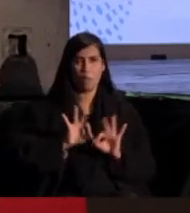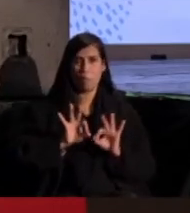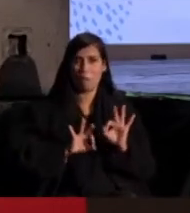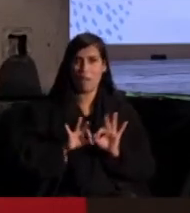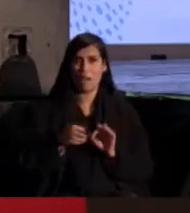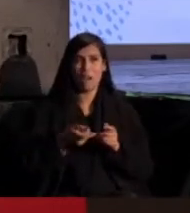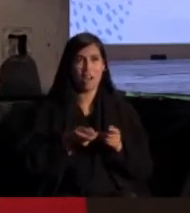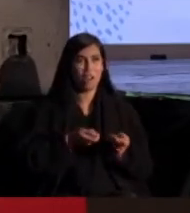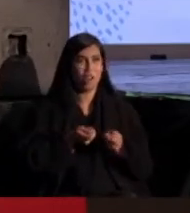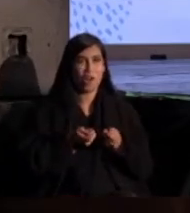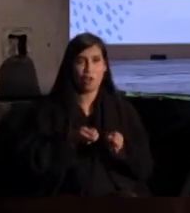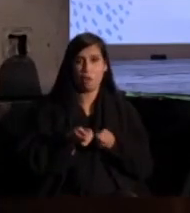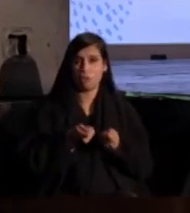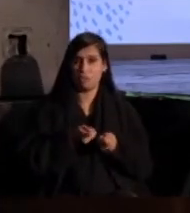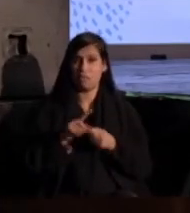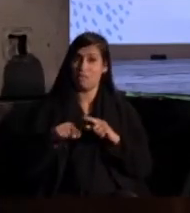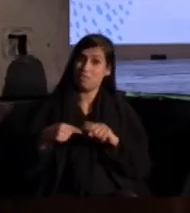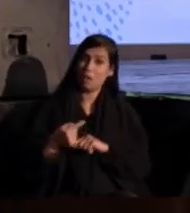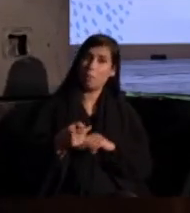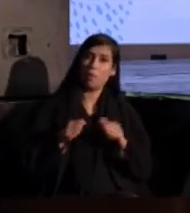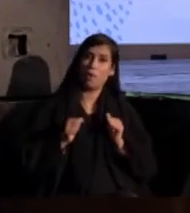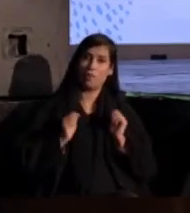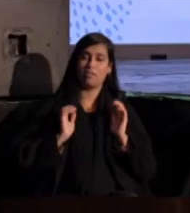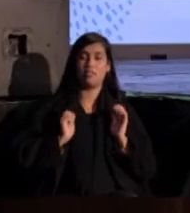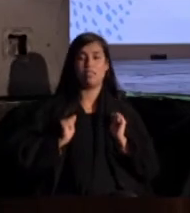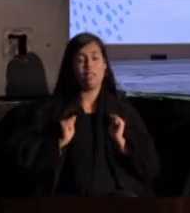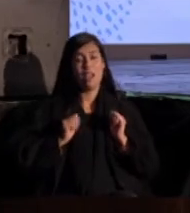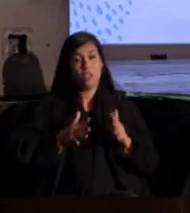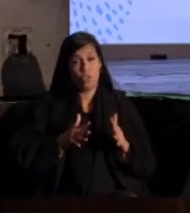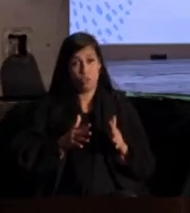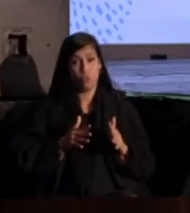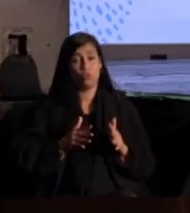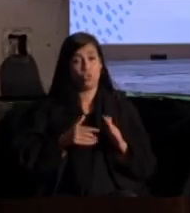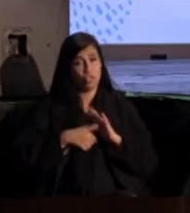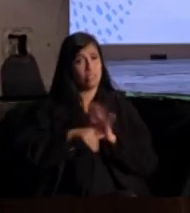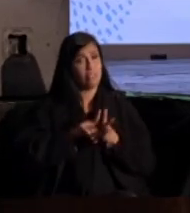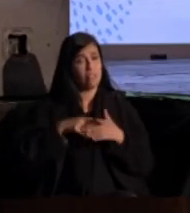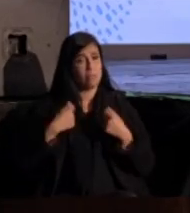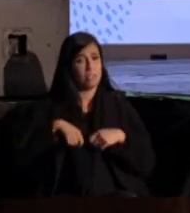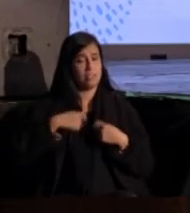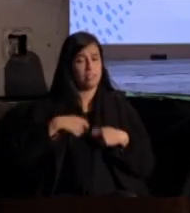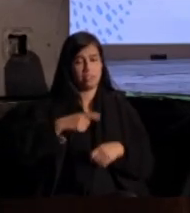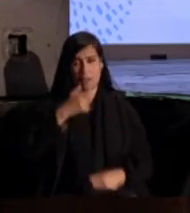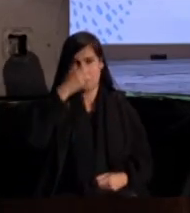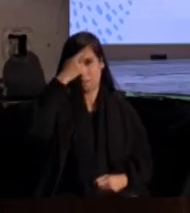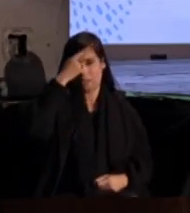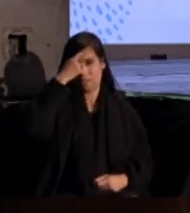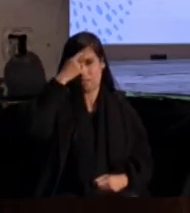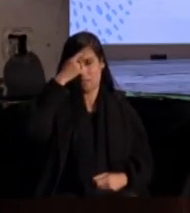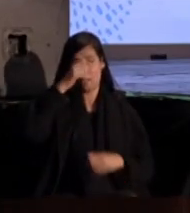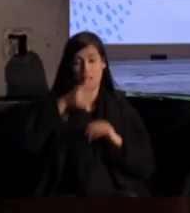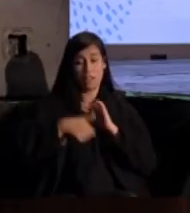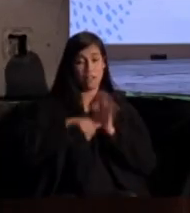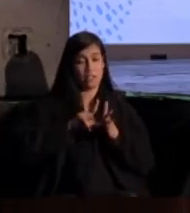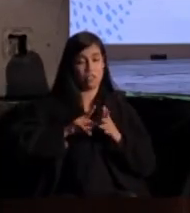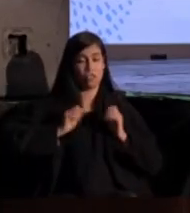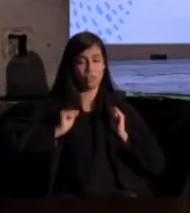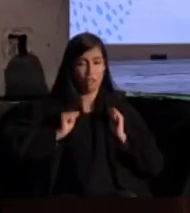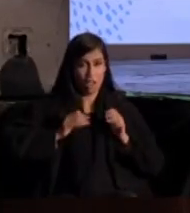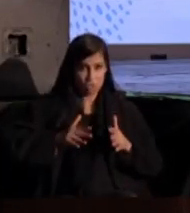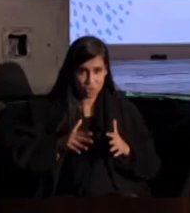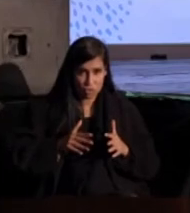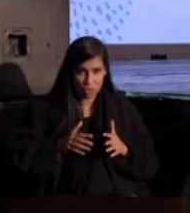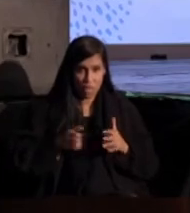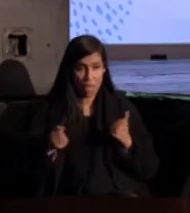então, pensar e agir, ou agir e pensar, porque, em geral, nós agimos, depois nós pensamos, né? Então, acho que invertendo, fazendo